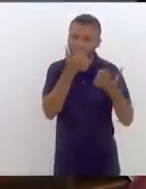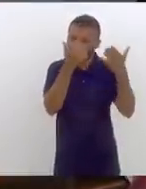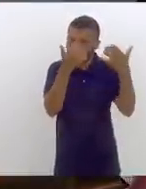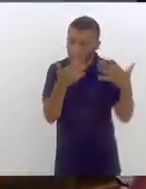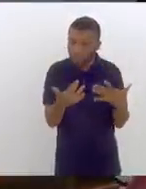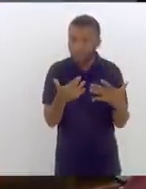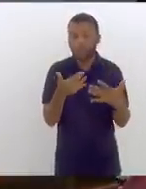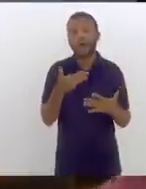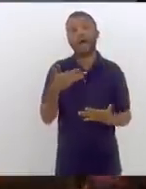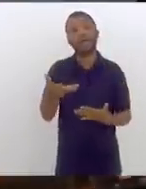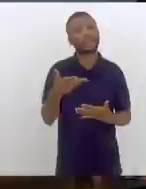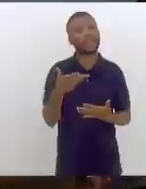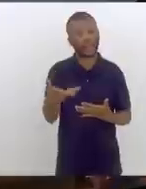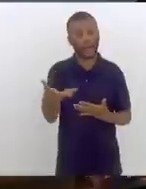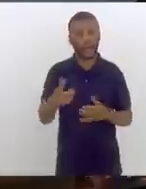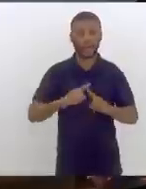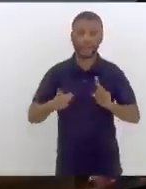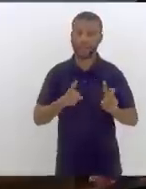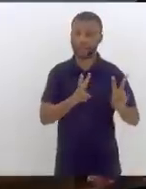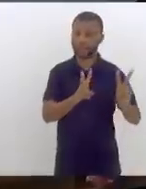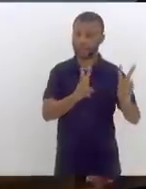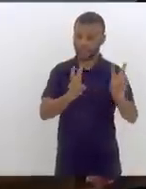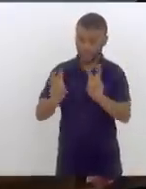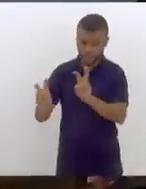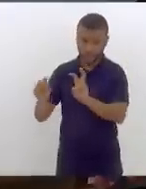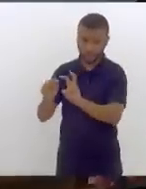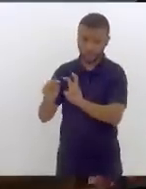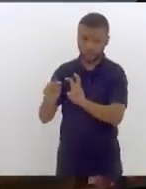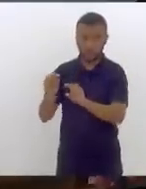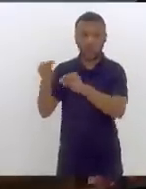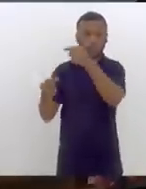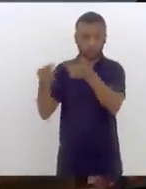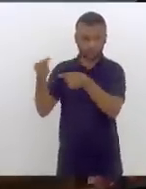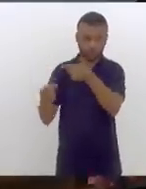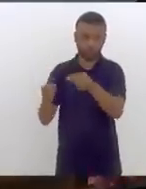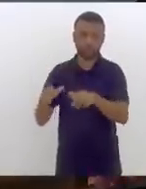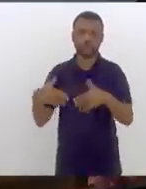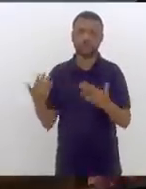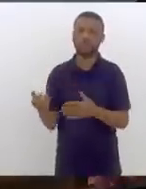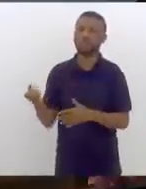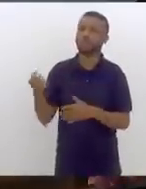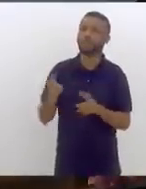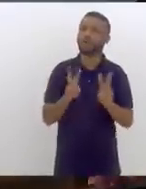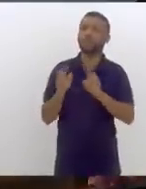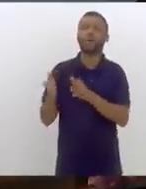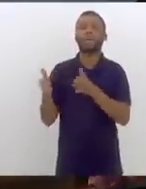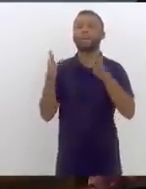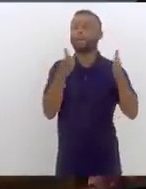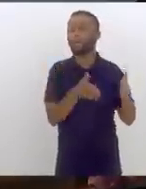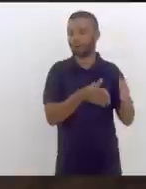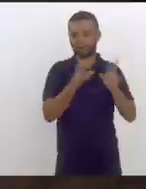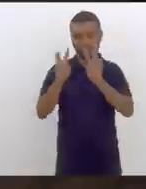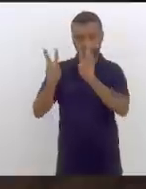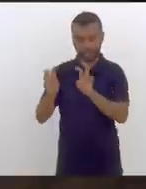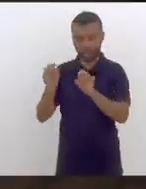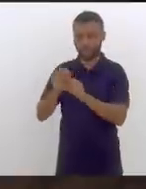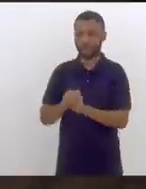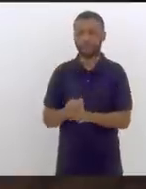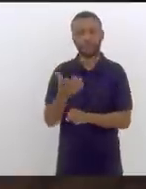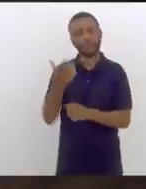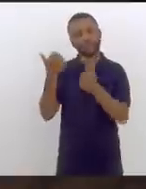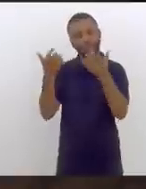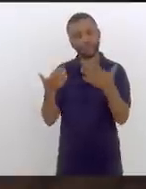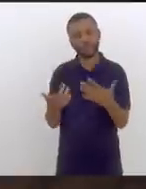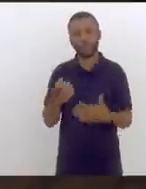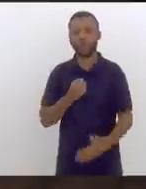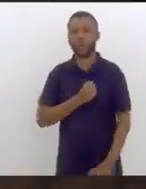acelerar mas nós temos outros temas aqui e aí nós vamos passar para o próximo tema eu quero colocar coronel